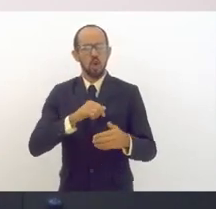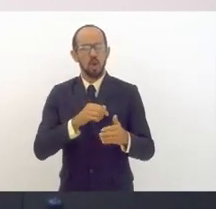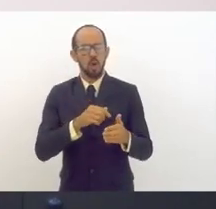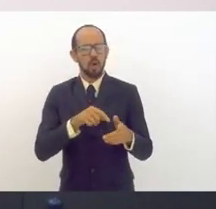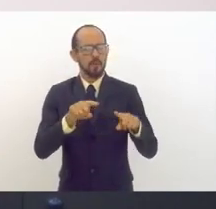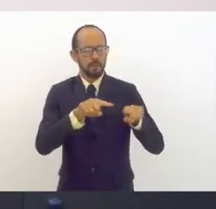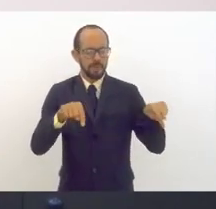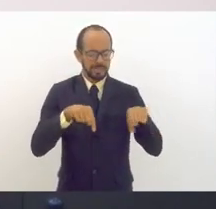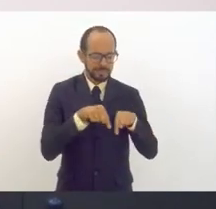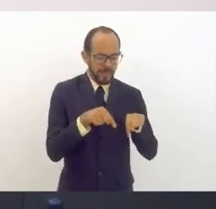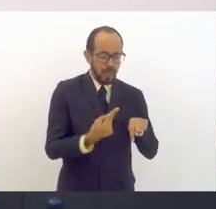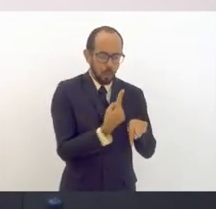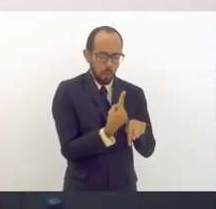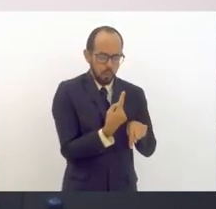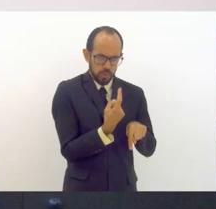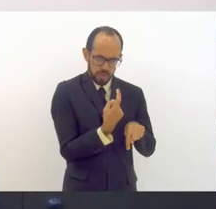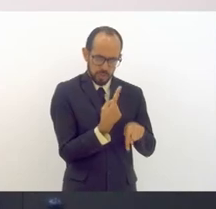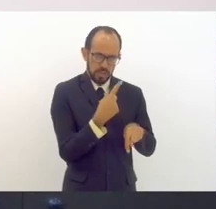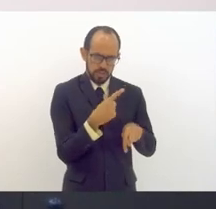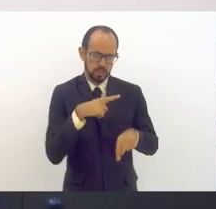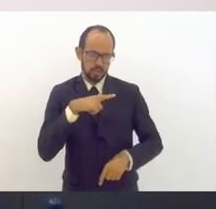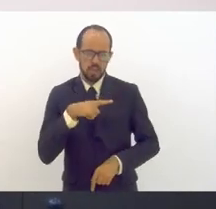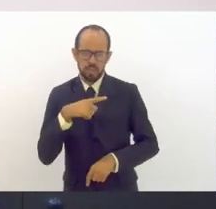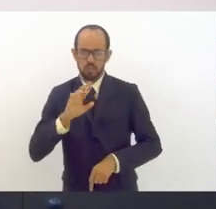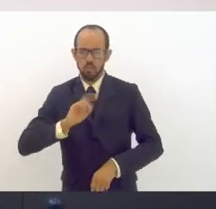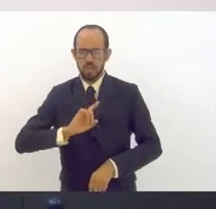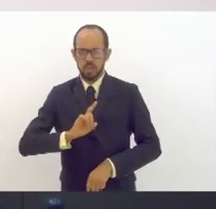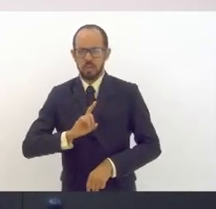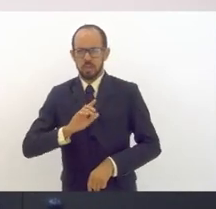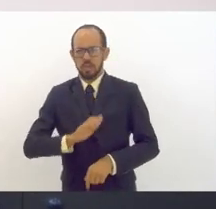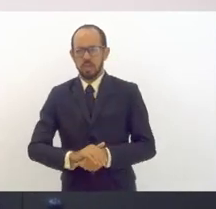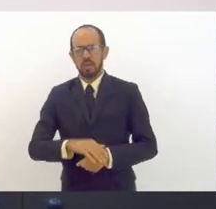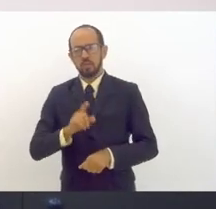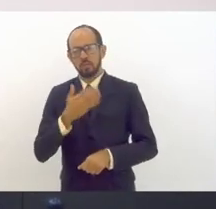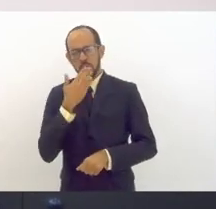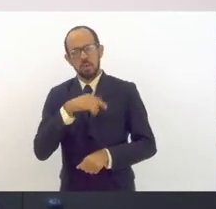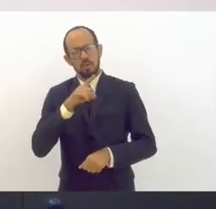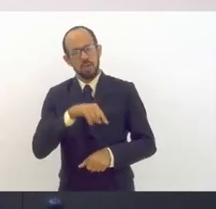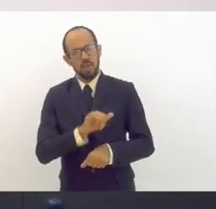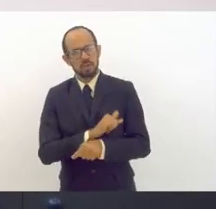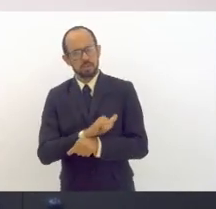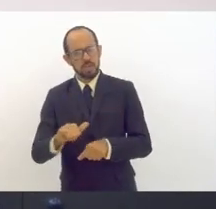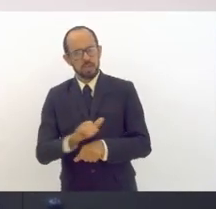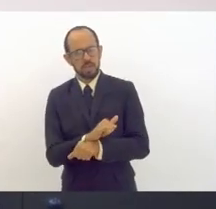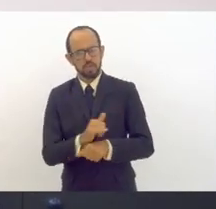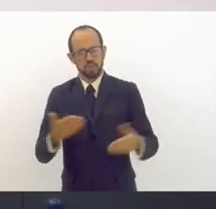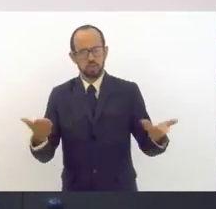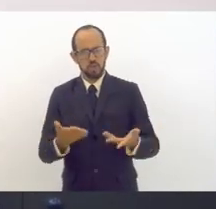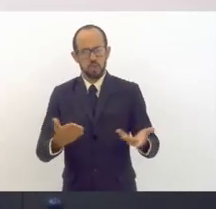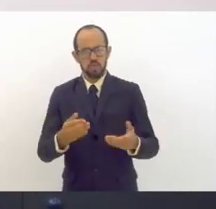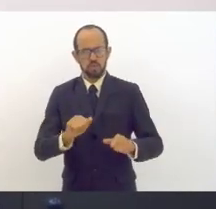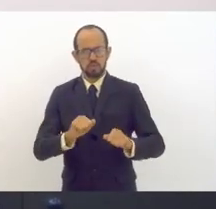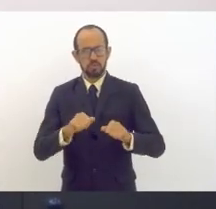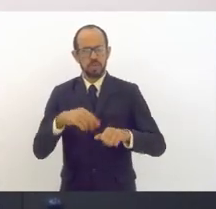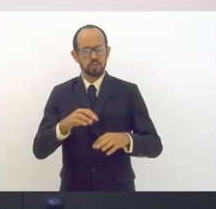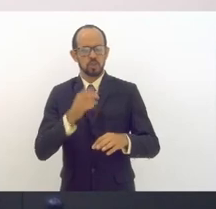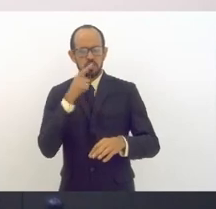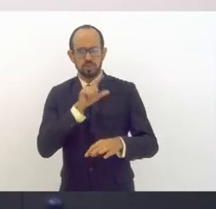garantir ambientes conectados nas escolas estaduais como parte da estratégia necessária, hoje indispensável, de